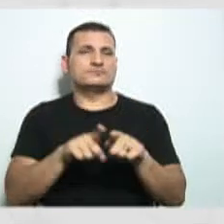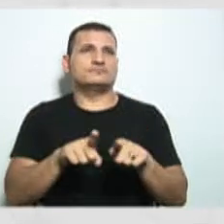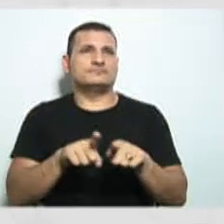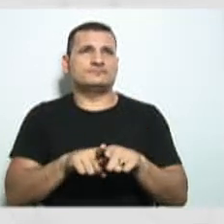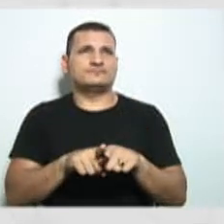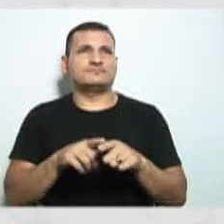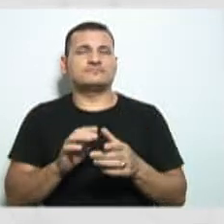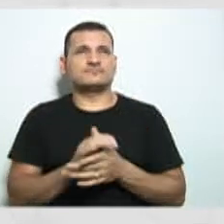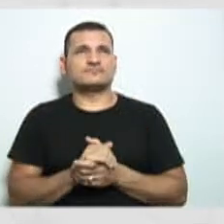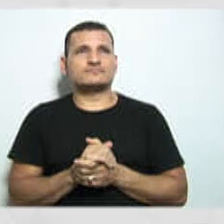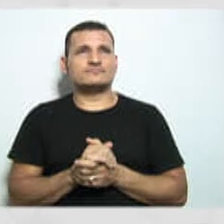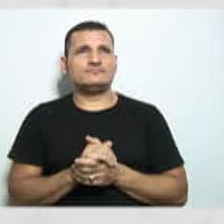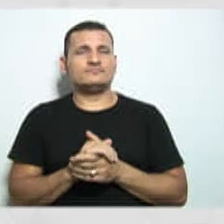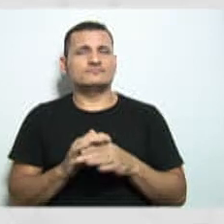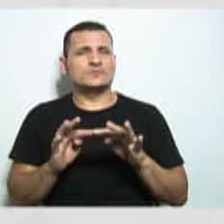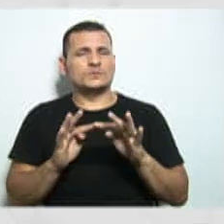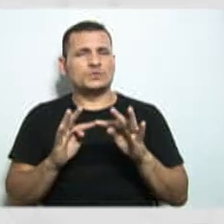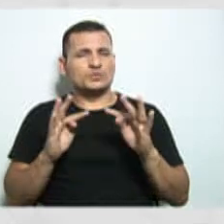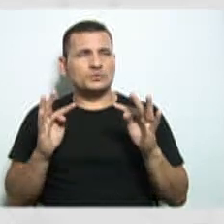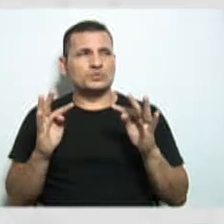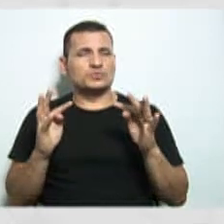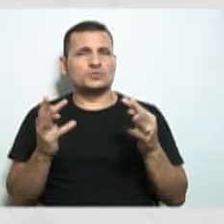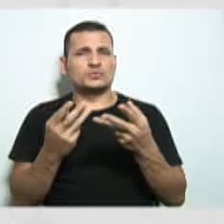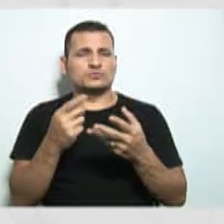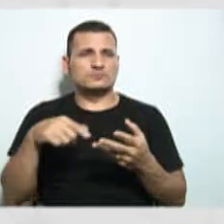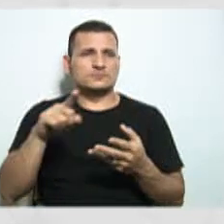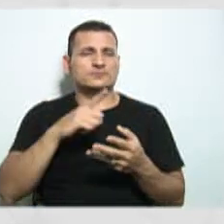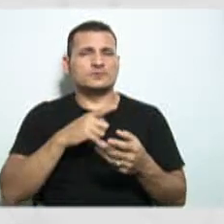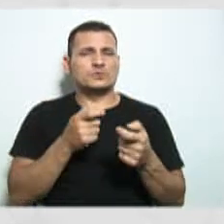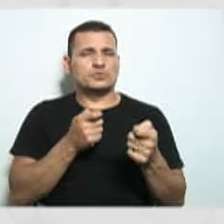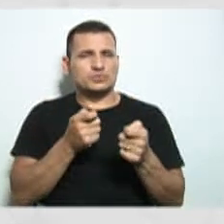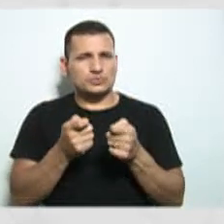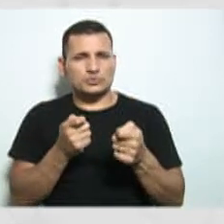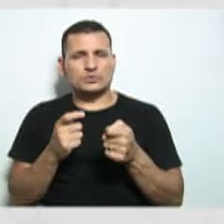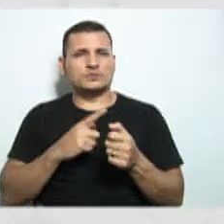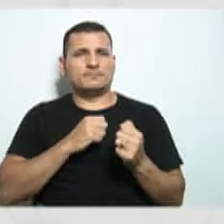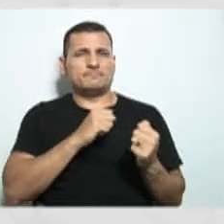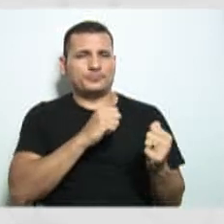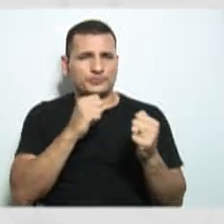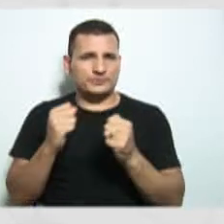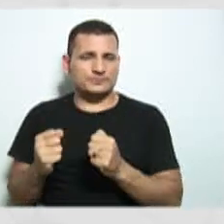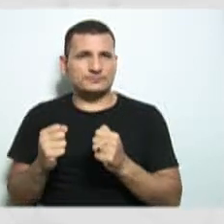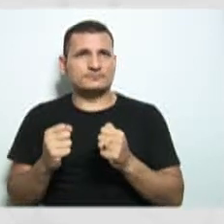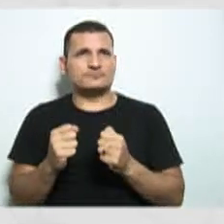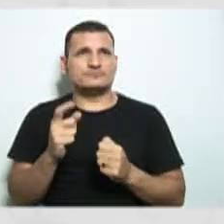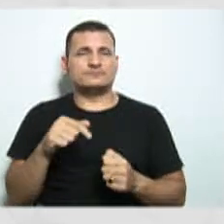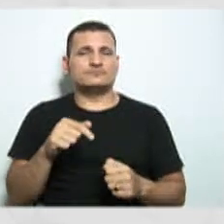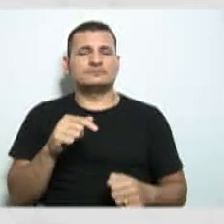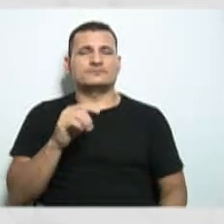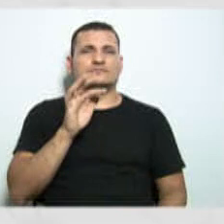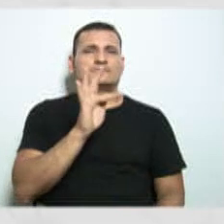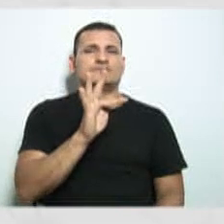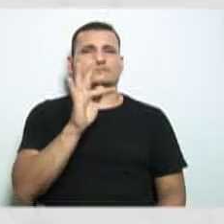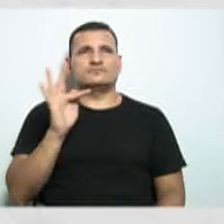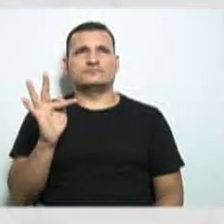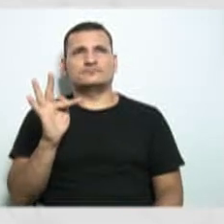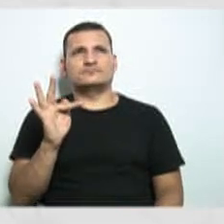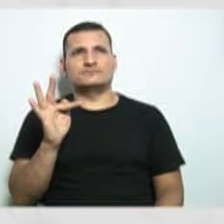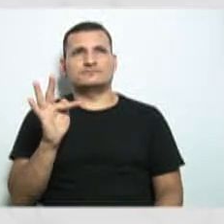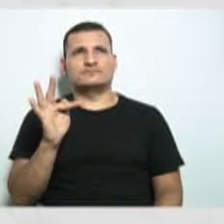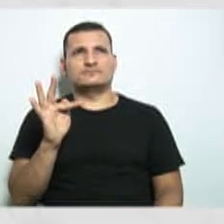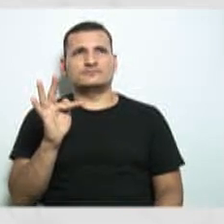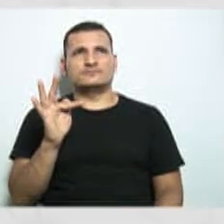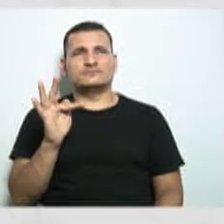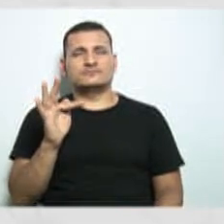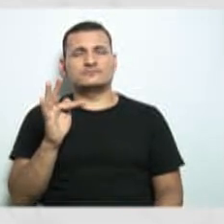aquilo que detém poder sobre, aliás, que você detém poder sobre elas, chama-se fatores internos. Então você